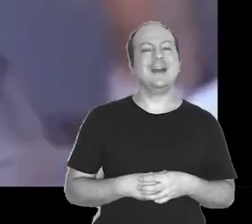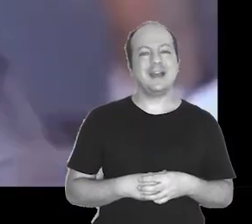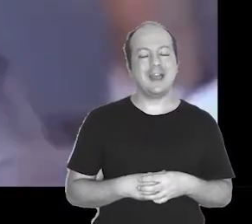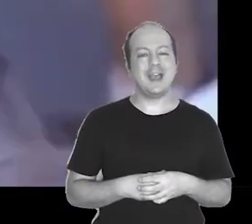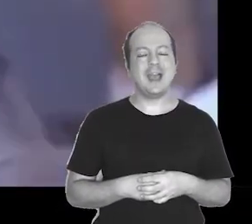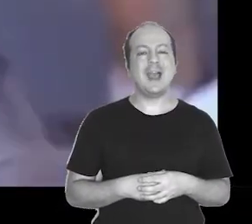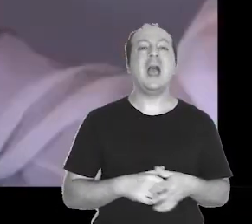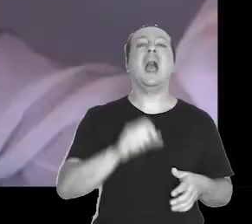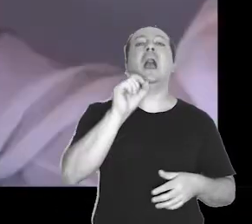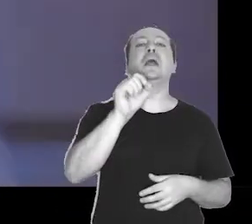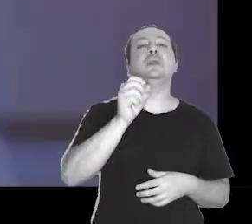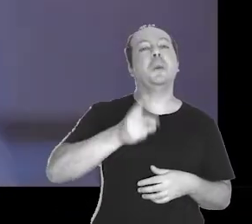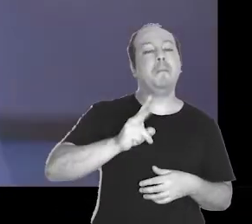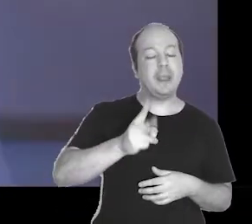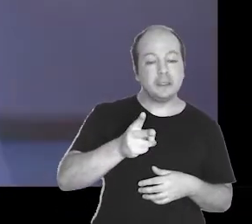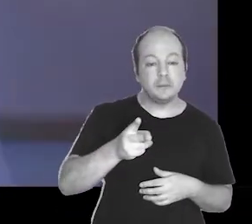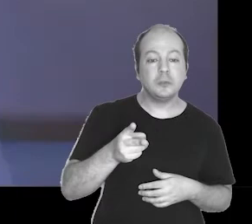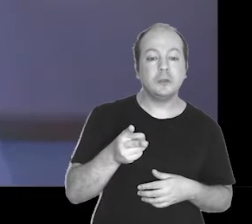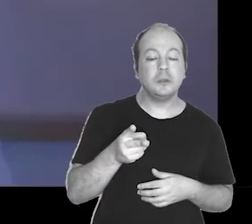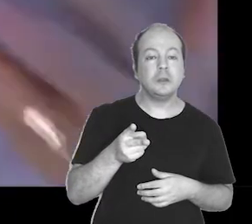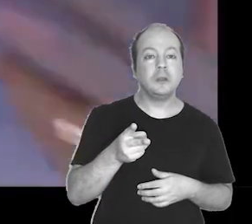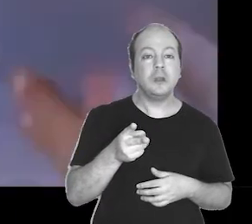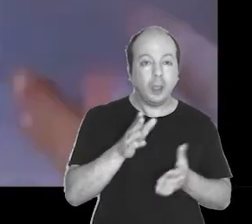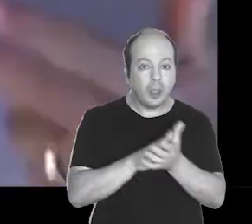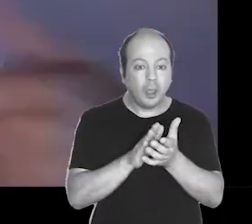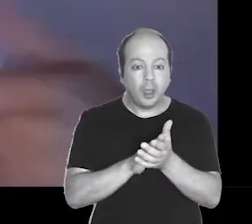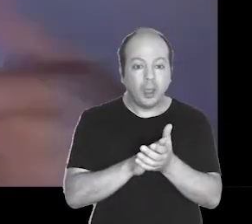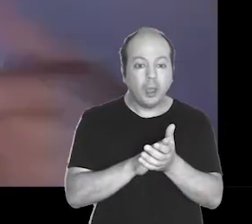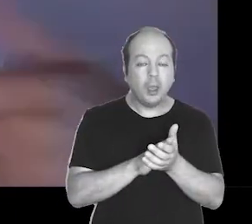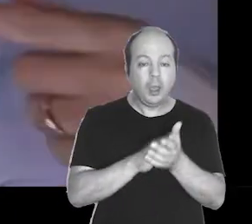isto aqui mesmo, isto aqui,